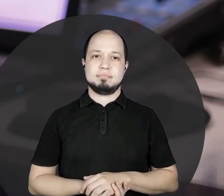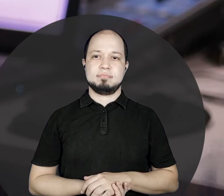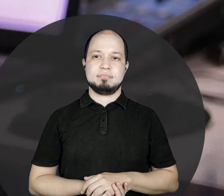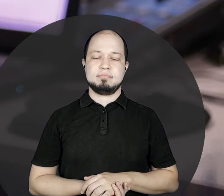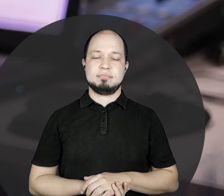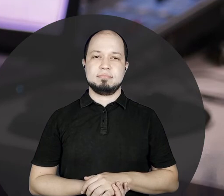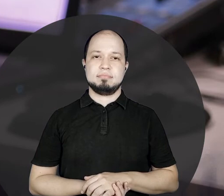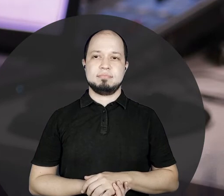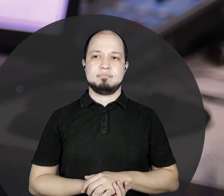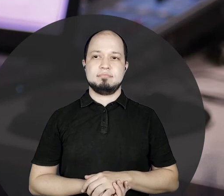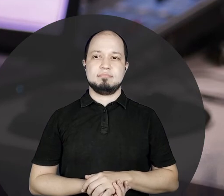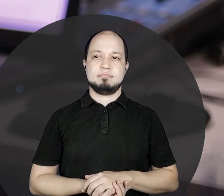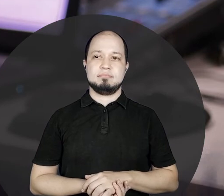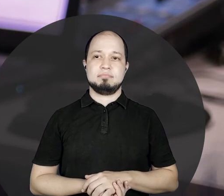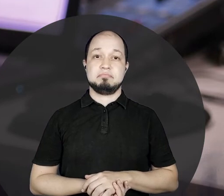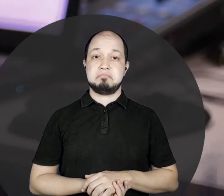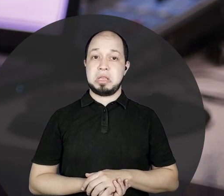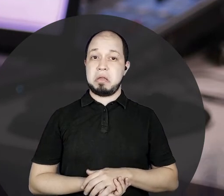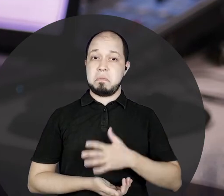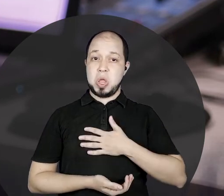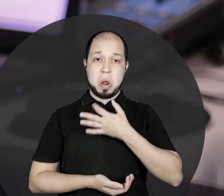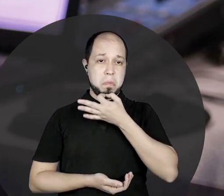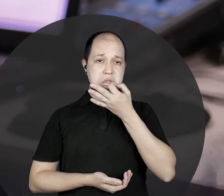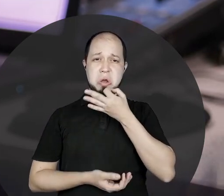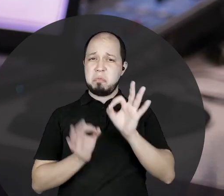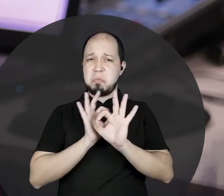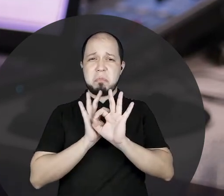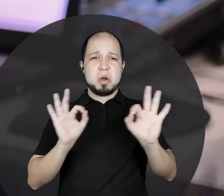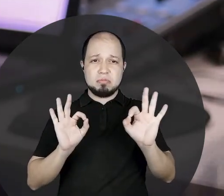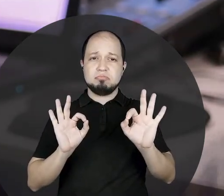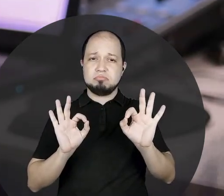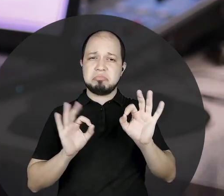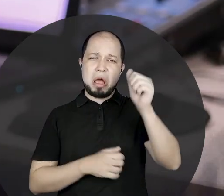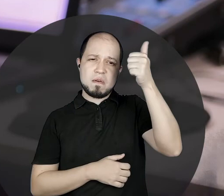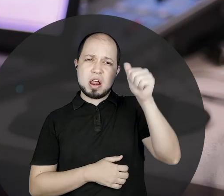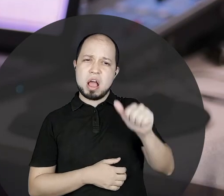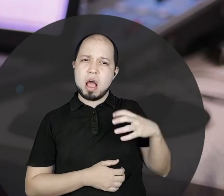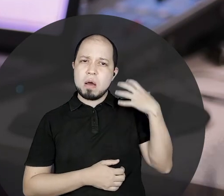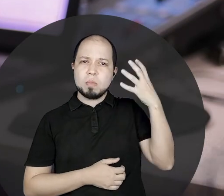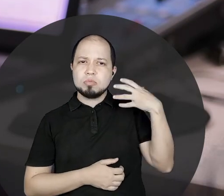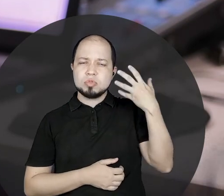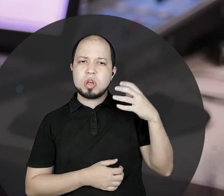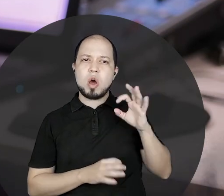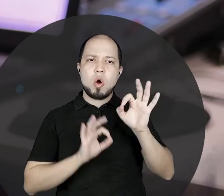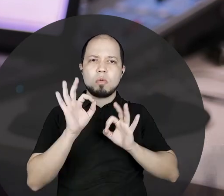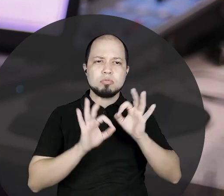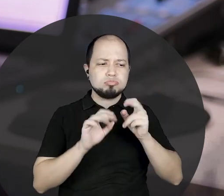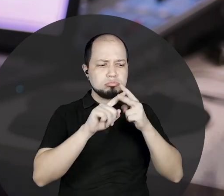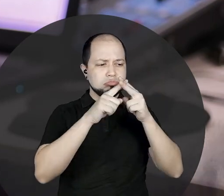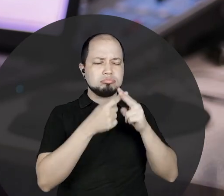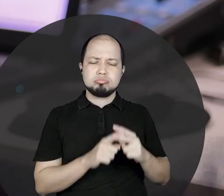Sideral. Pra mim tá show, hein? Bom, dei uma conferida aqui na música, organizei